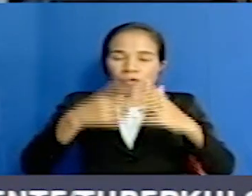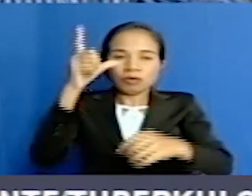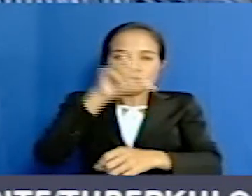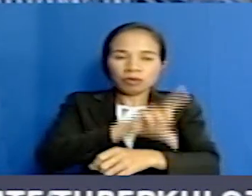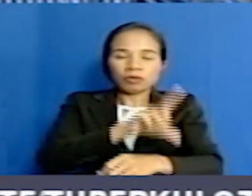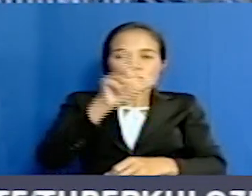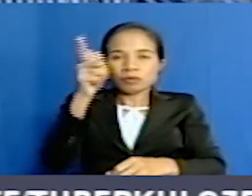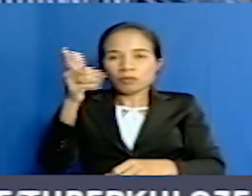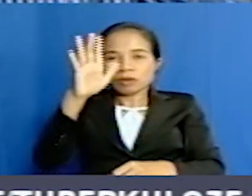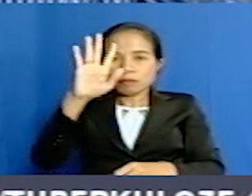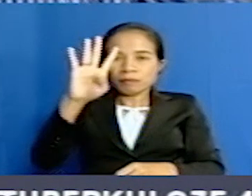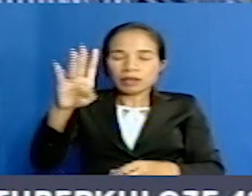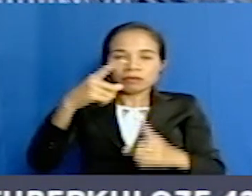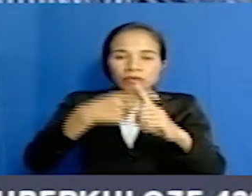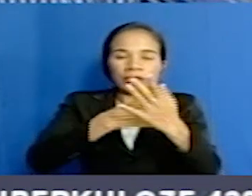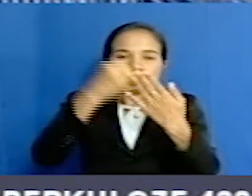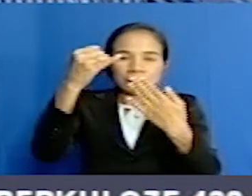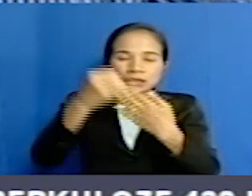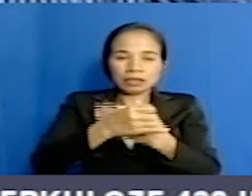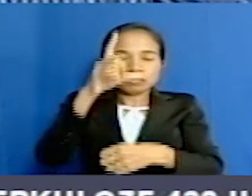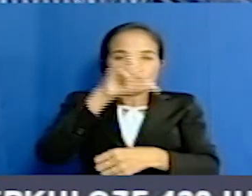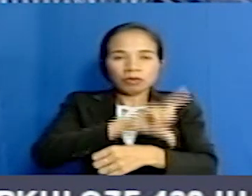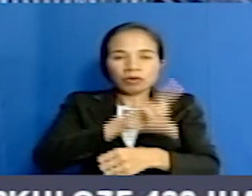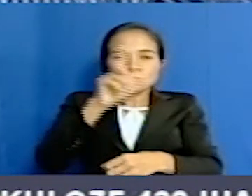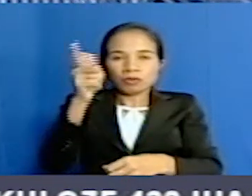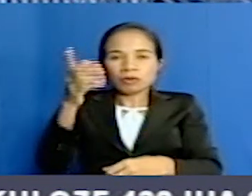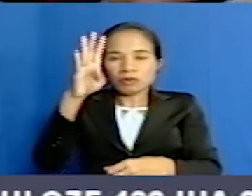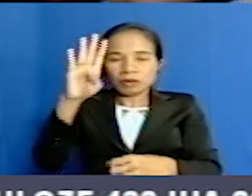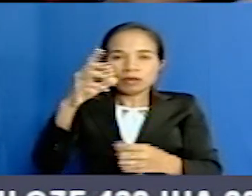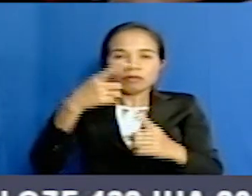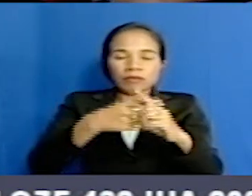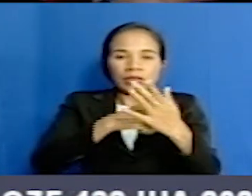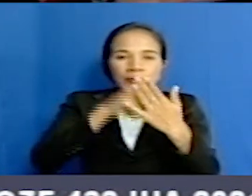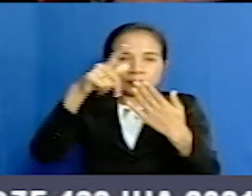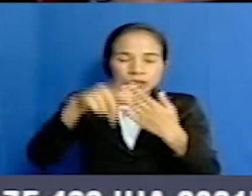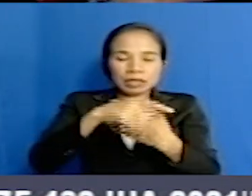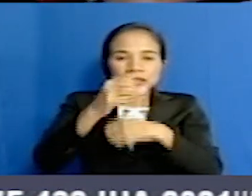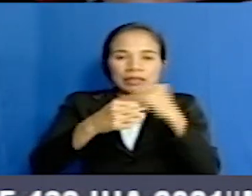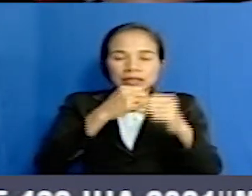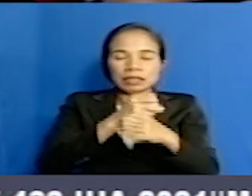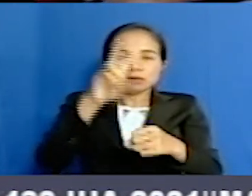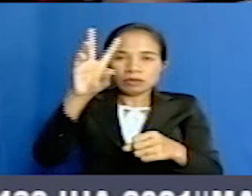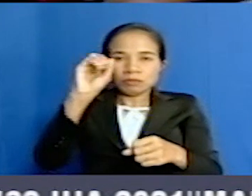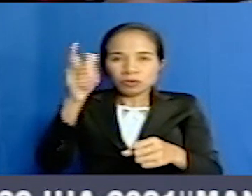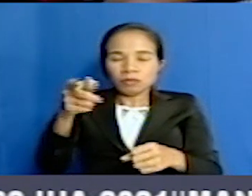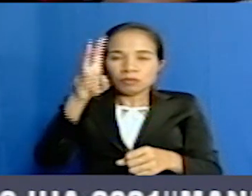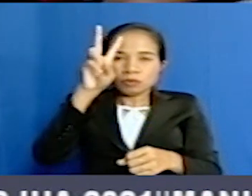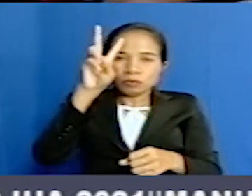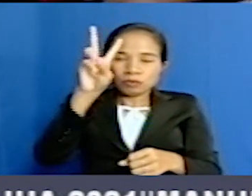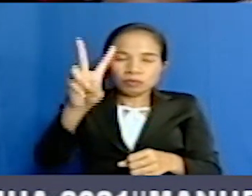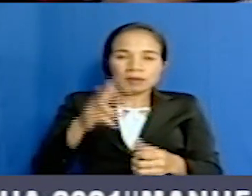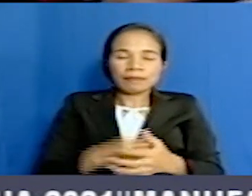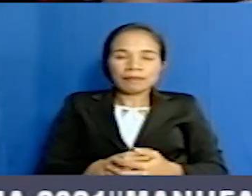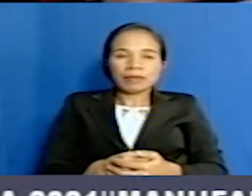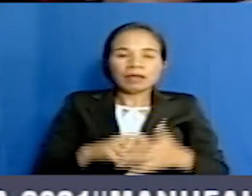rua nulu resin hat, fulan janeiro, to o loron rua nulu resin hat, fulan abril, tinan rihun rua, rua nulu resin rua.